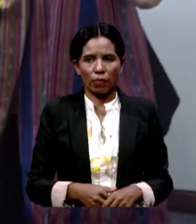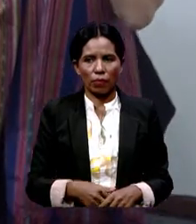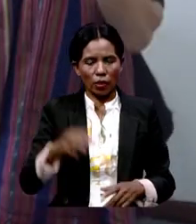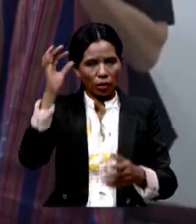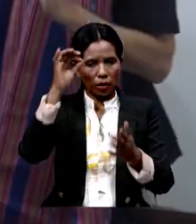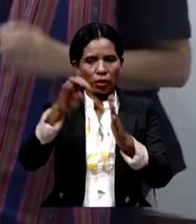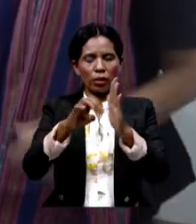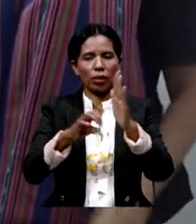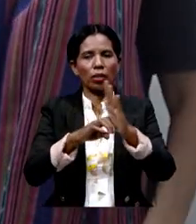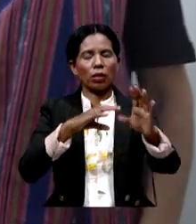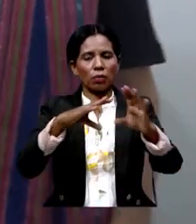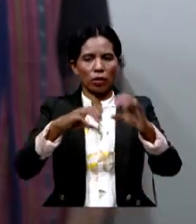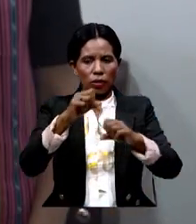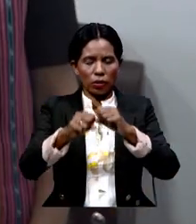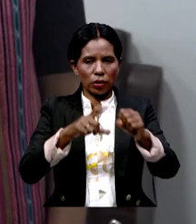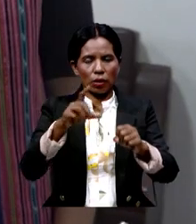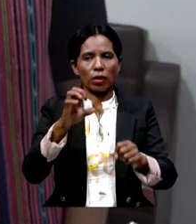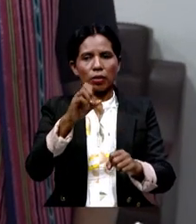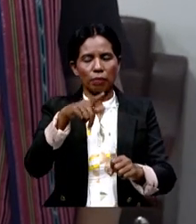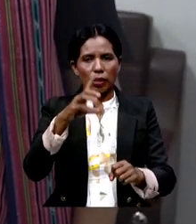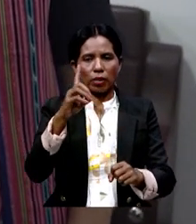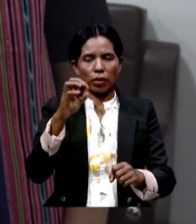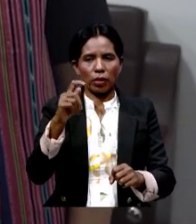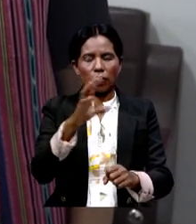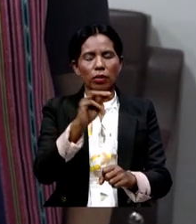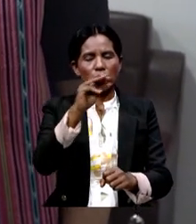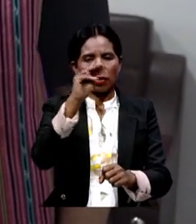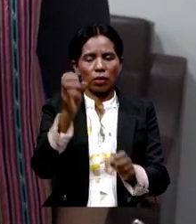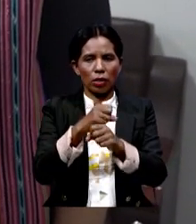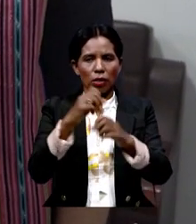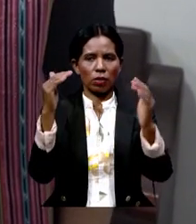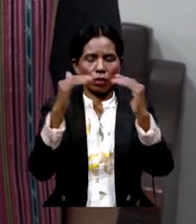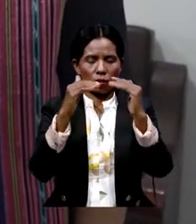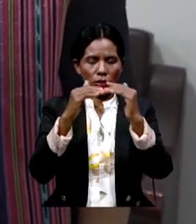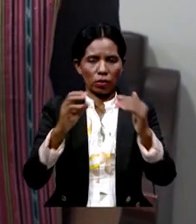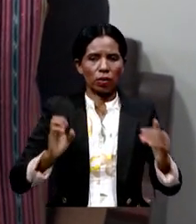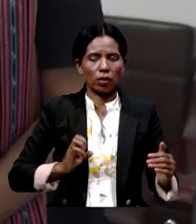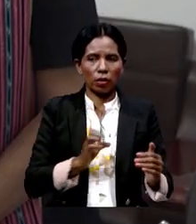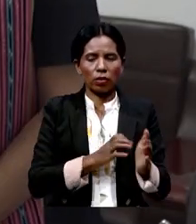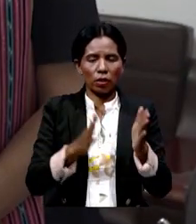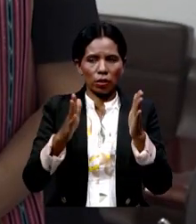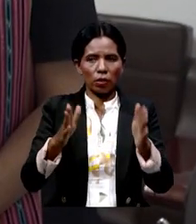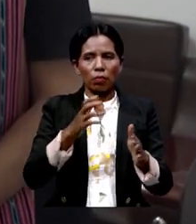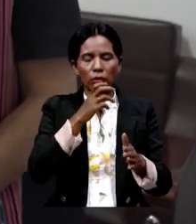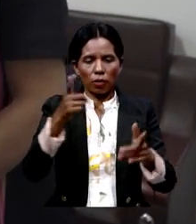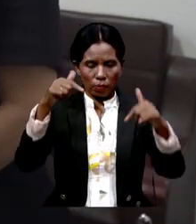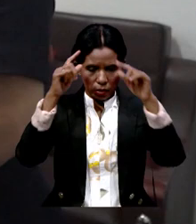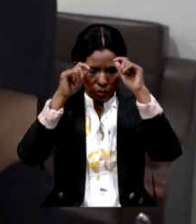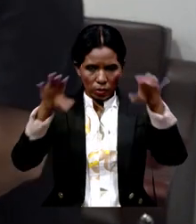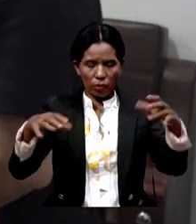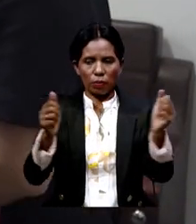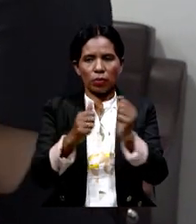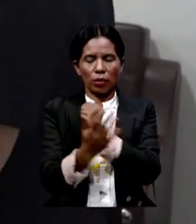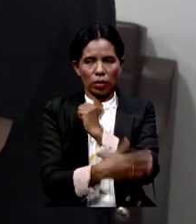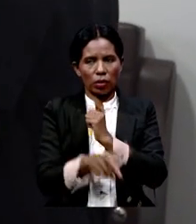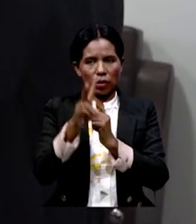Secretário de Estado de Comunicação Social, Espírito Dias Jiménez, segunda-ne, ao encontro com o embaixador a Portugal em Timor-Leste, o de Colé Conabá, cooperação entre